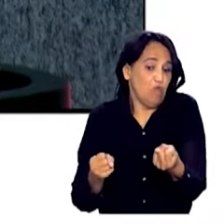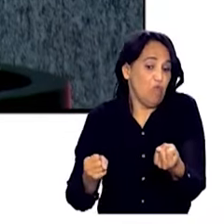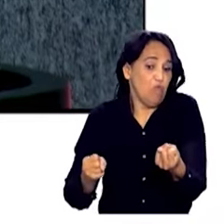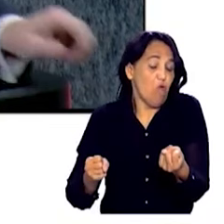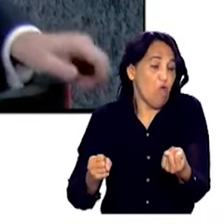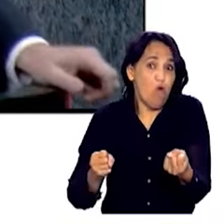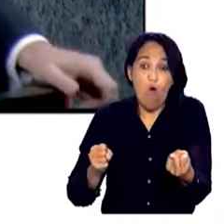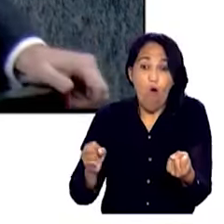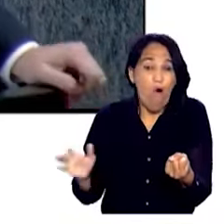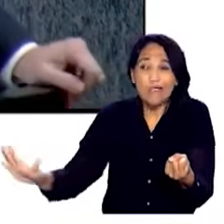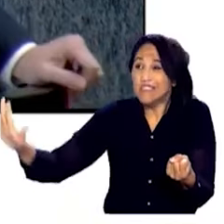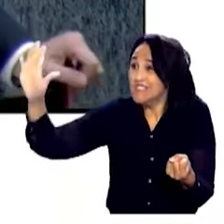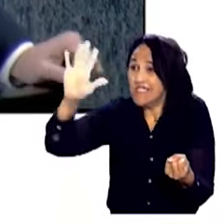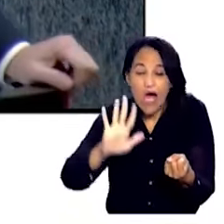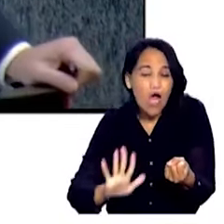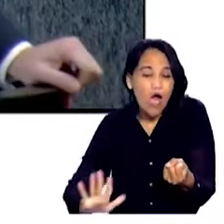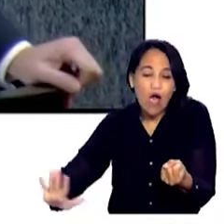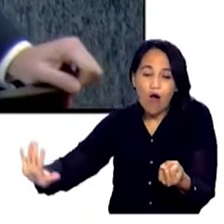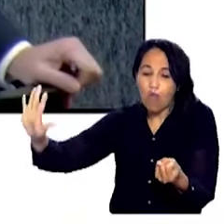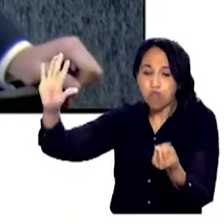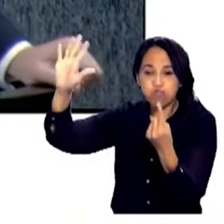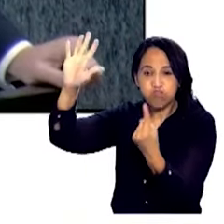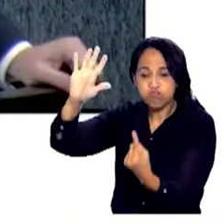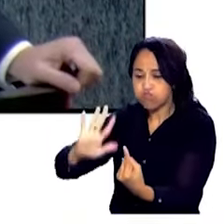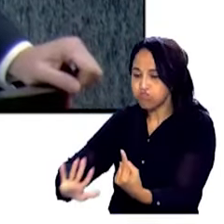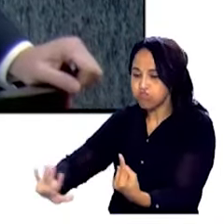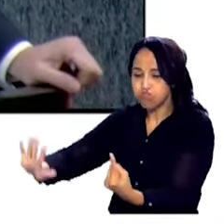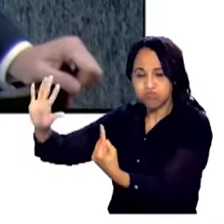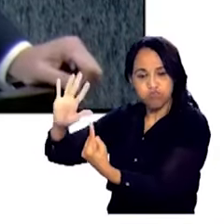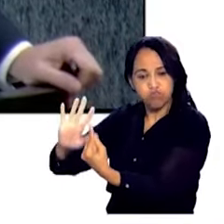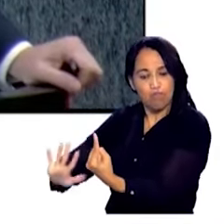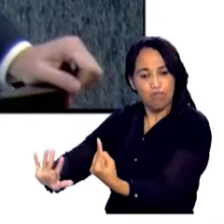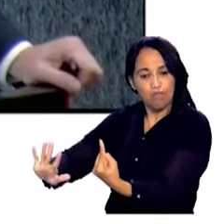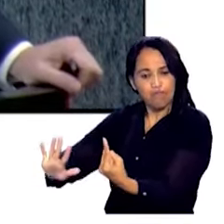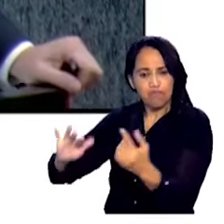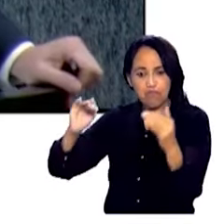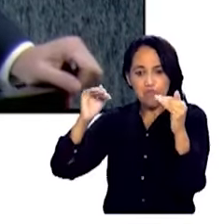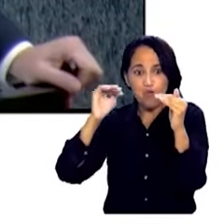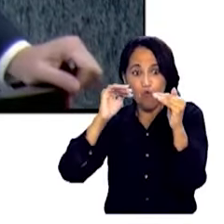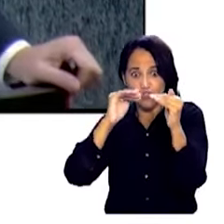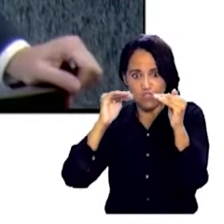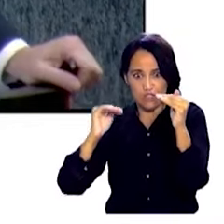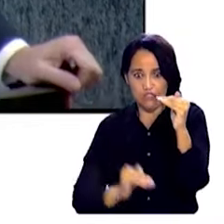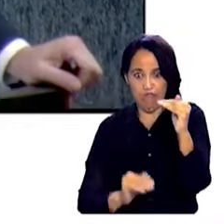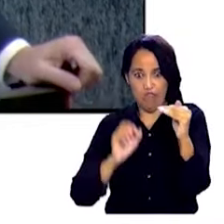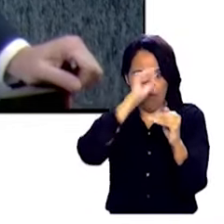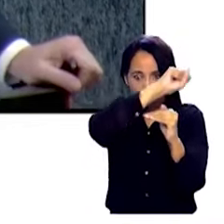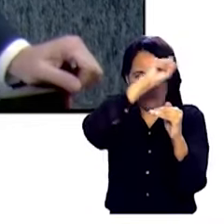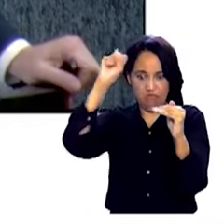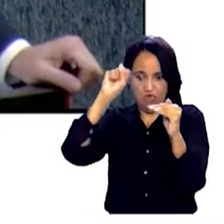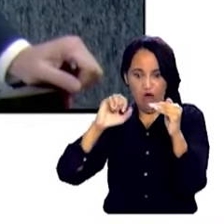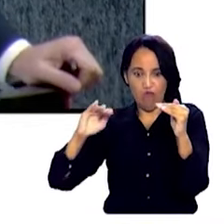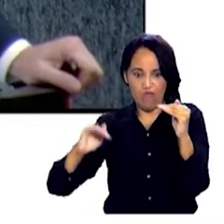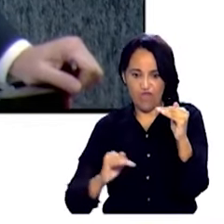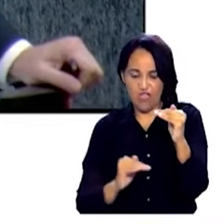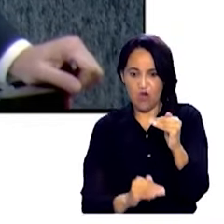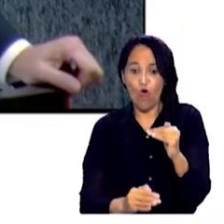geral o tribunal inferior São só quatro bom a possibilidade do lip froggen